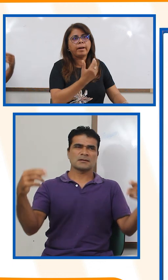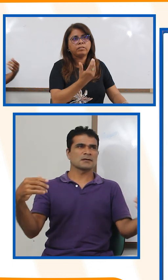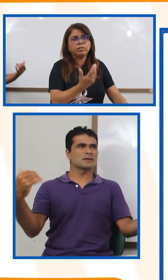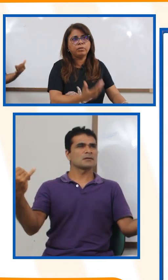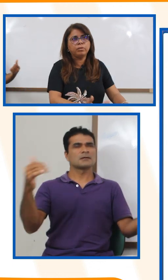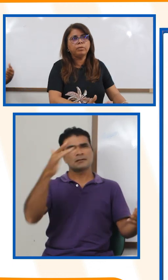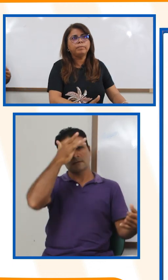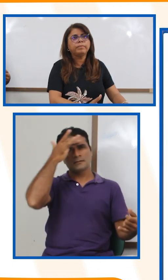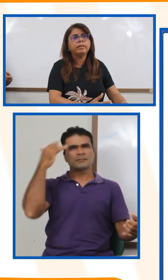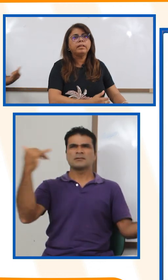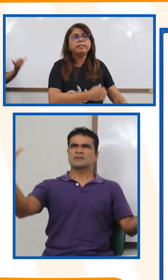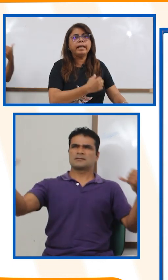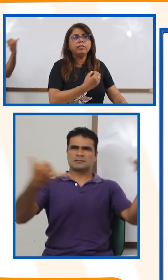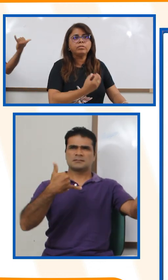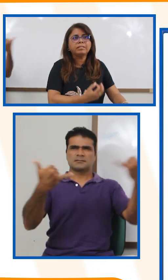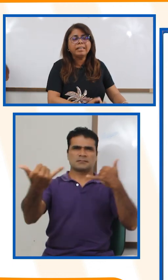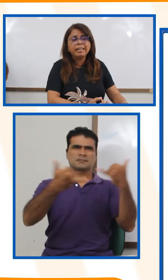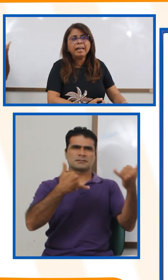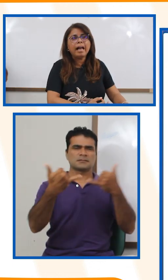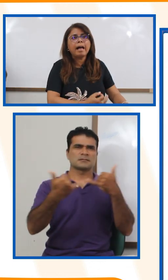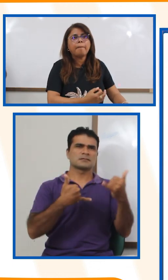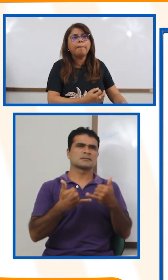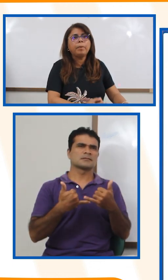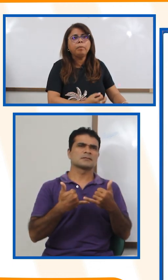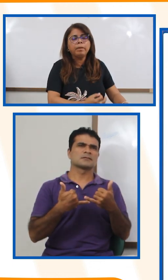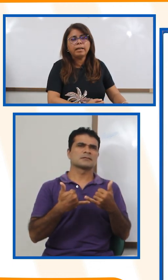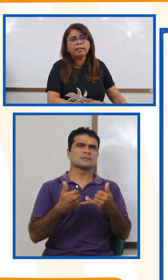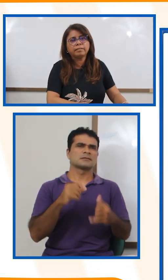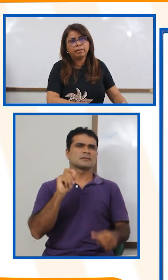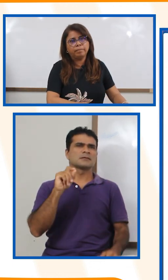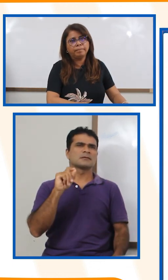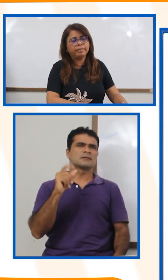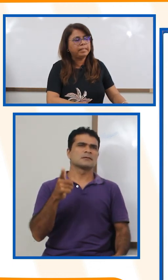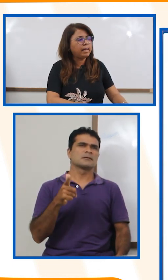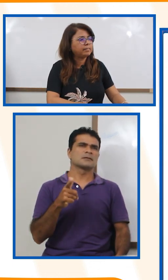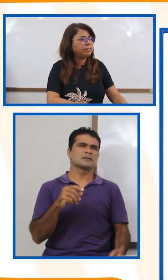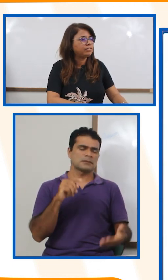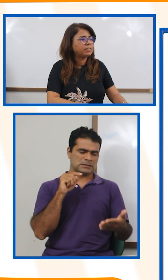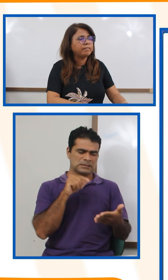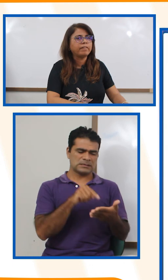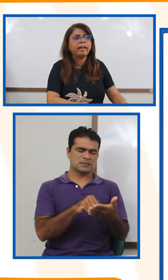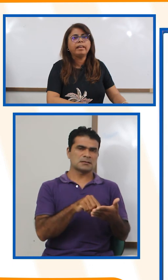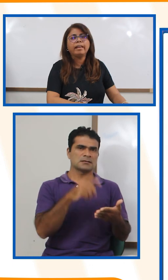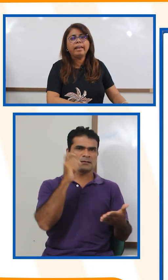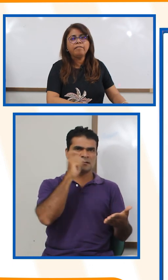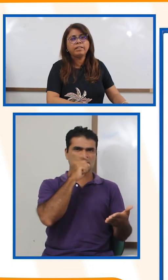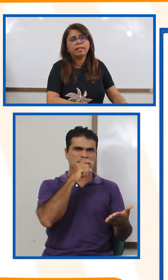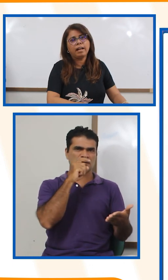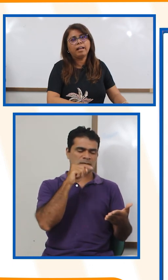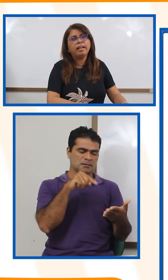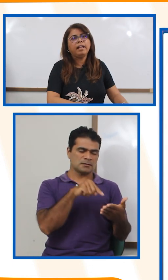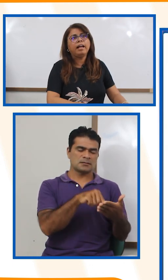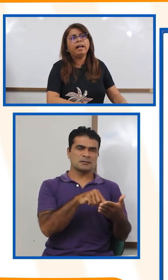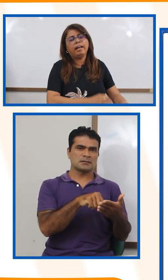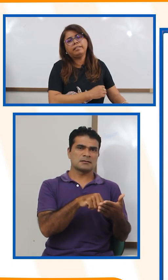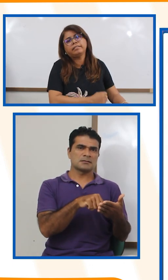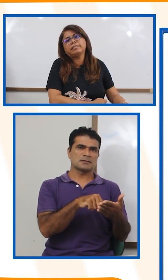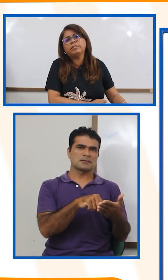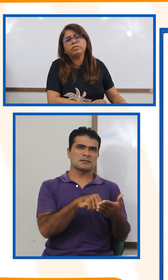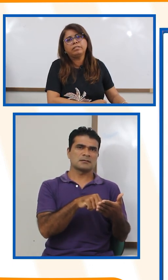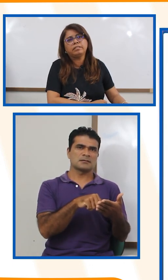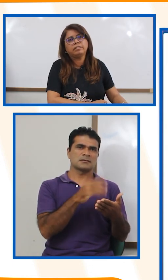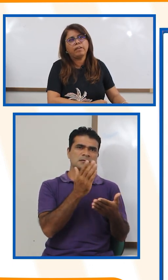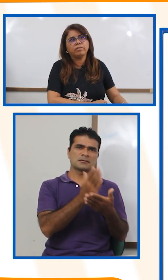que compartilhou, denuncie a publicação e assim você vai evitar